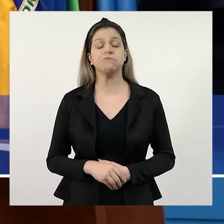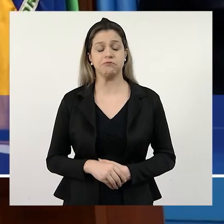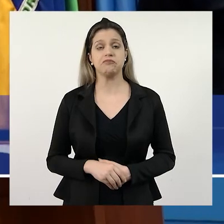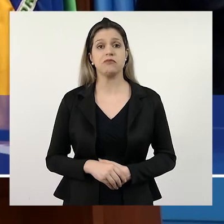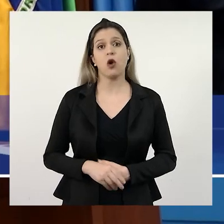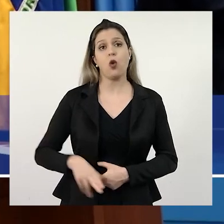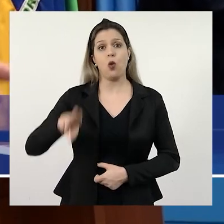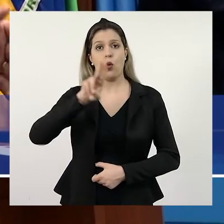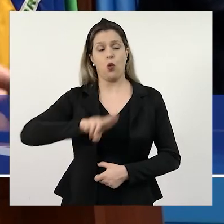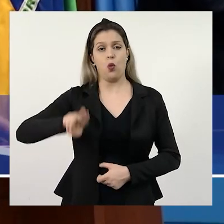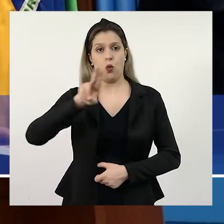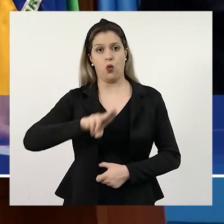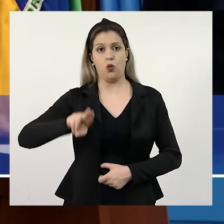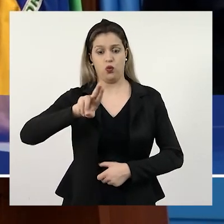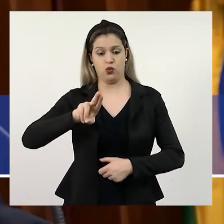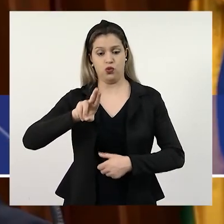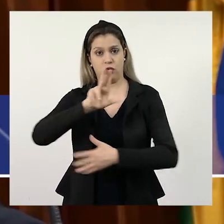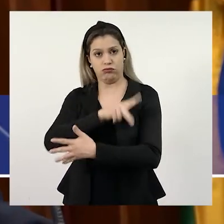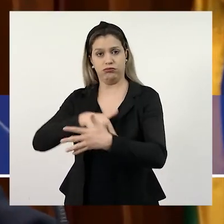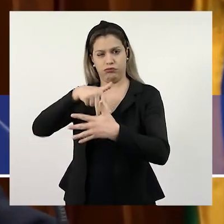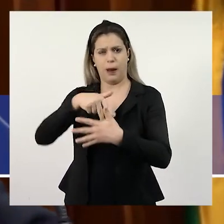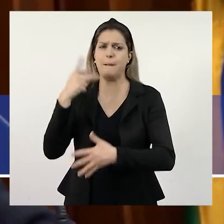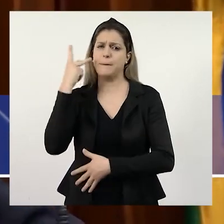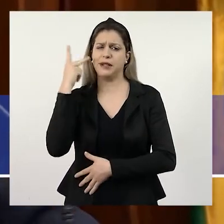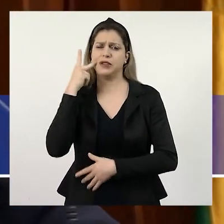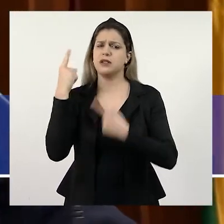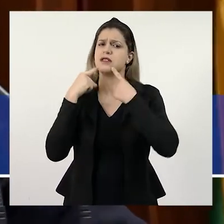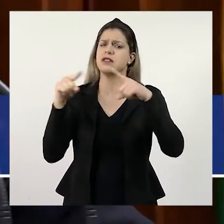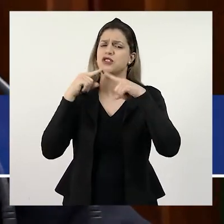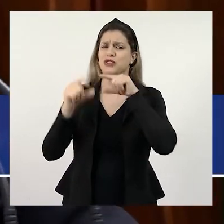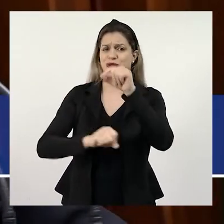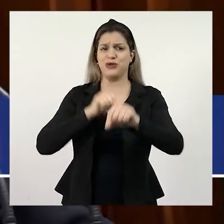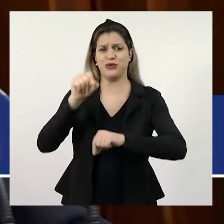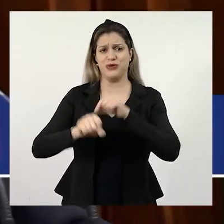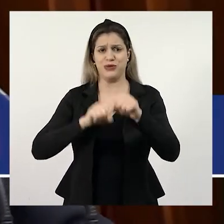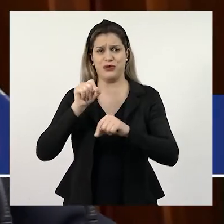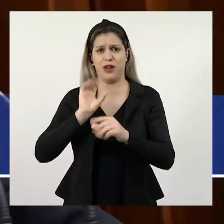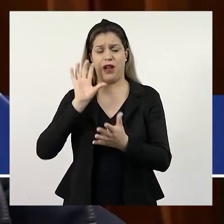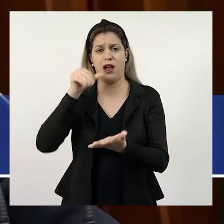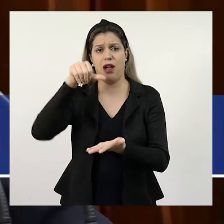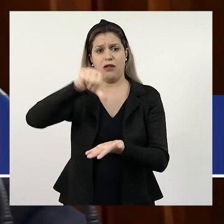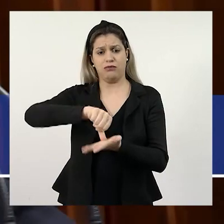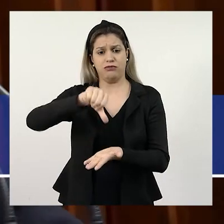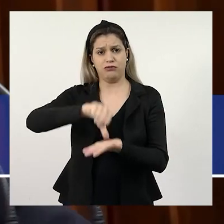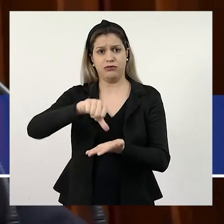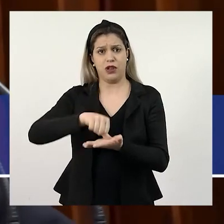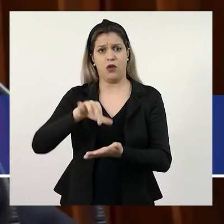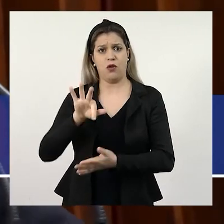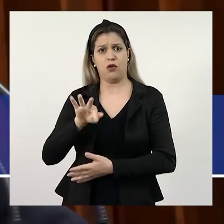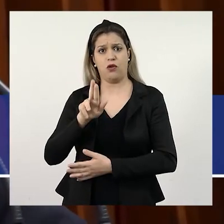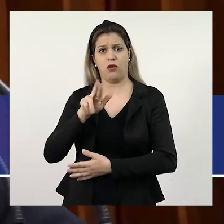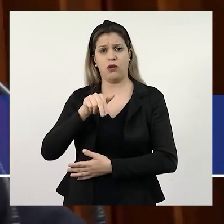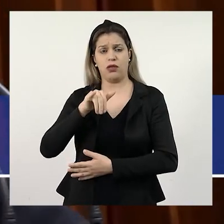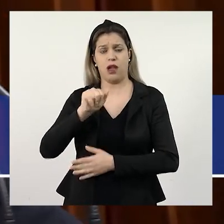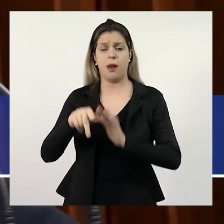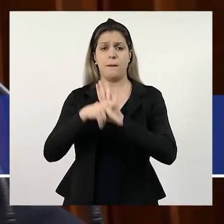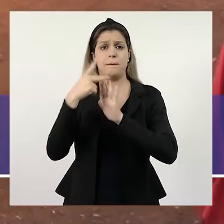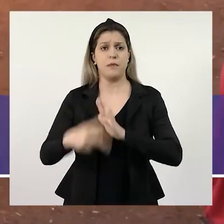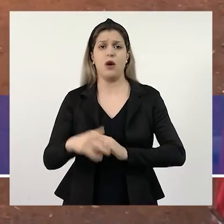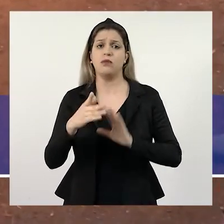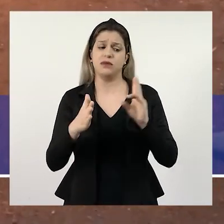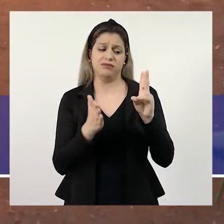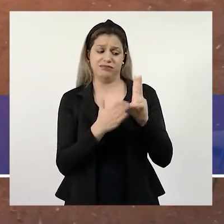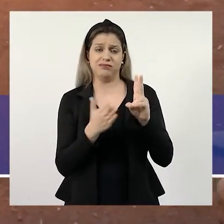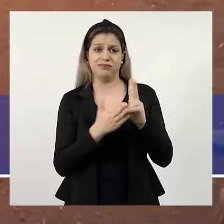do PT, criticou medida da Fundação Nacional do Índio, a FUNAI, que suspendeu no início do ano a distribuição de cestas básicas